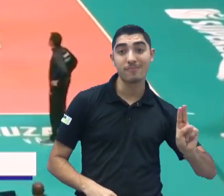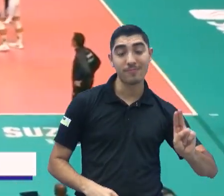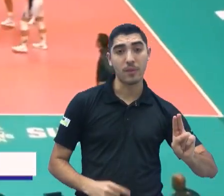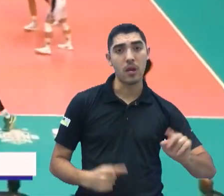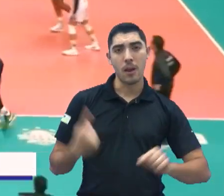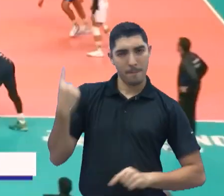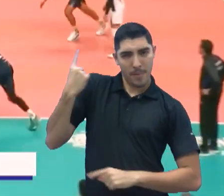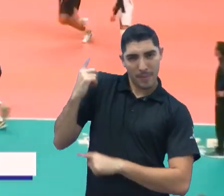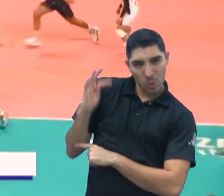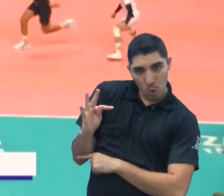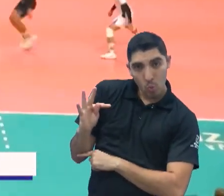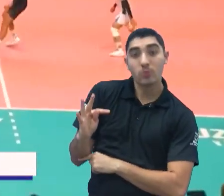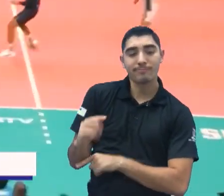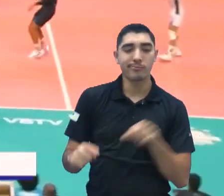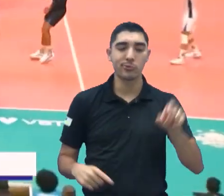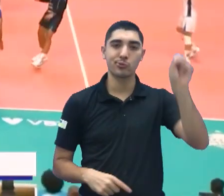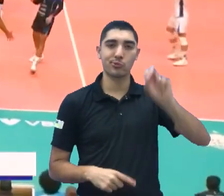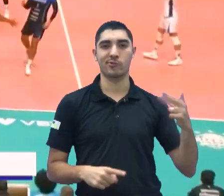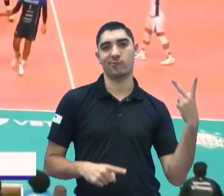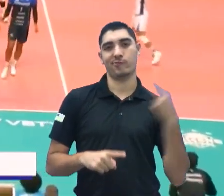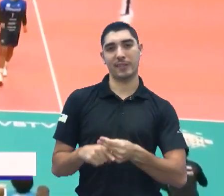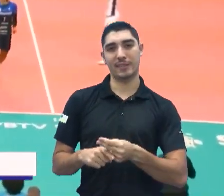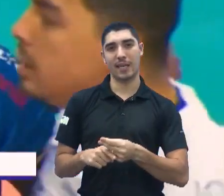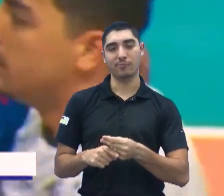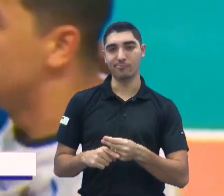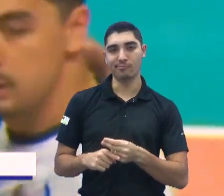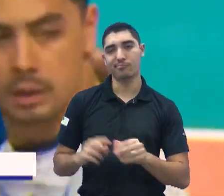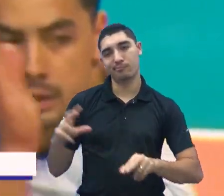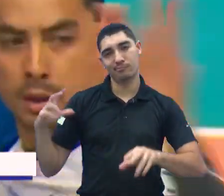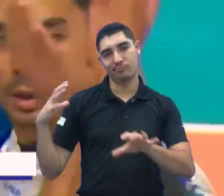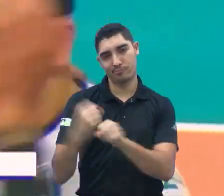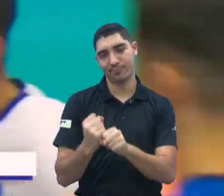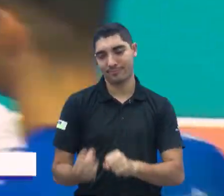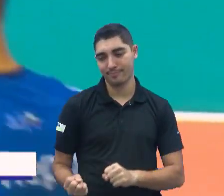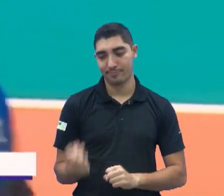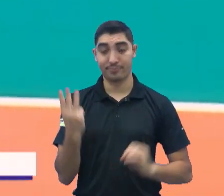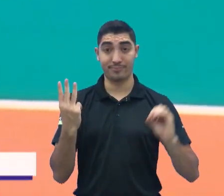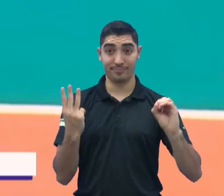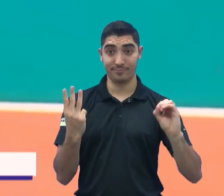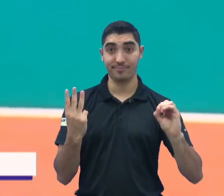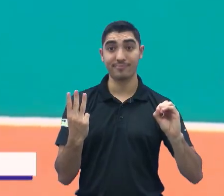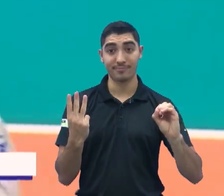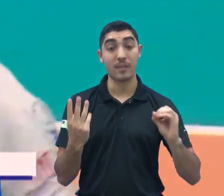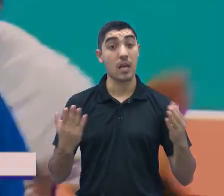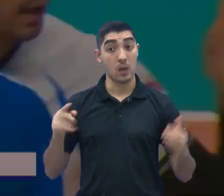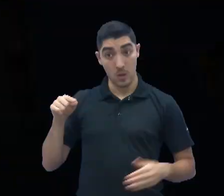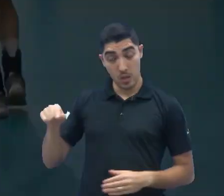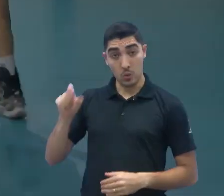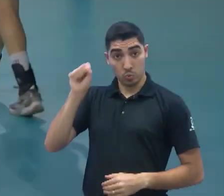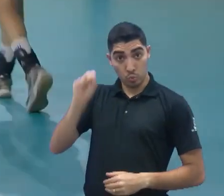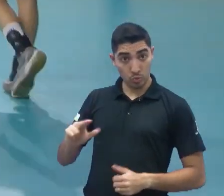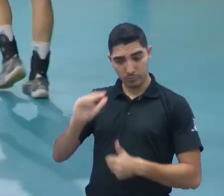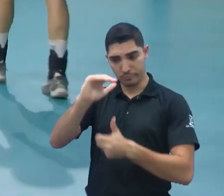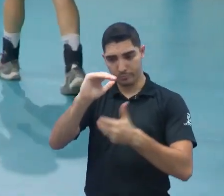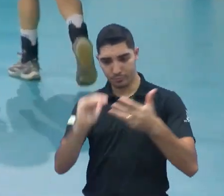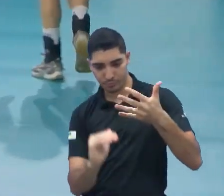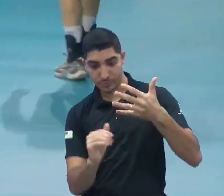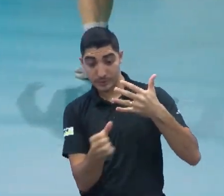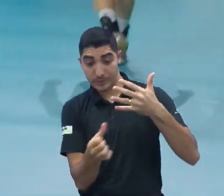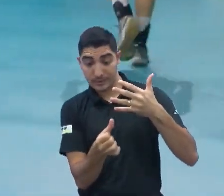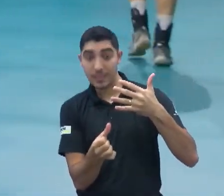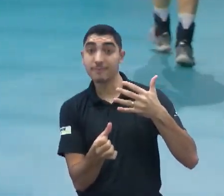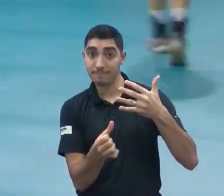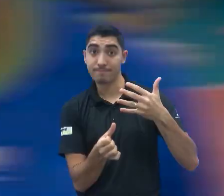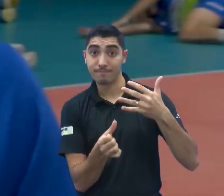turno, vitória suzanense por 3-0. Hoje a equipe está na 6ª colocação. Projeção de